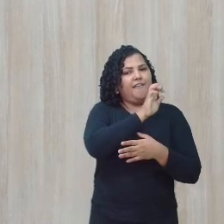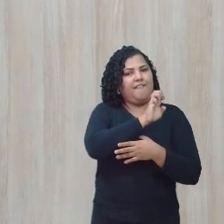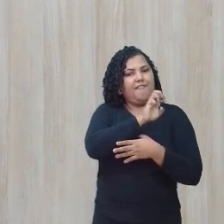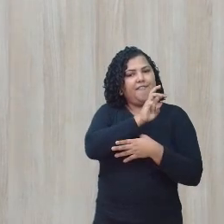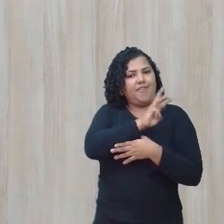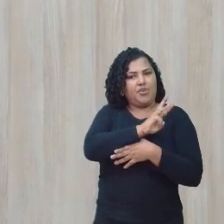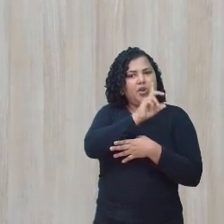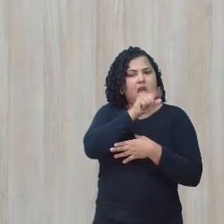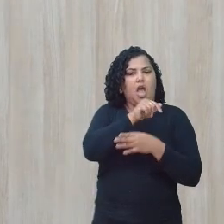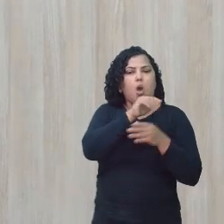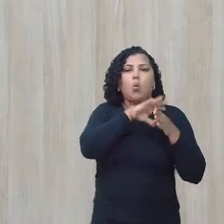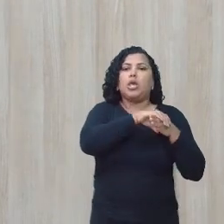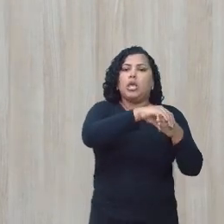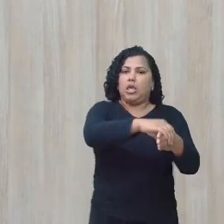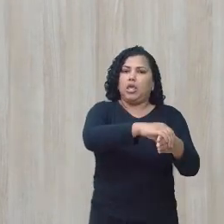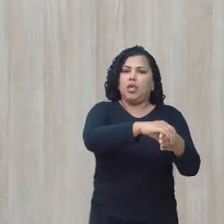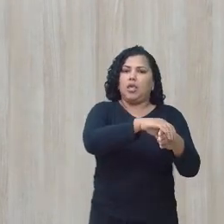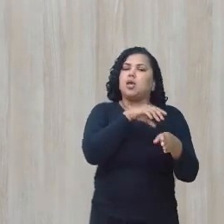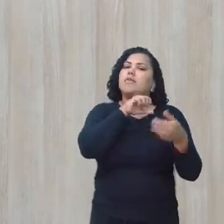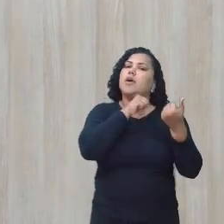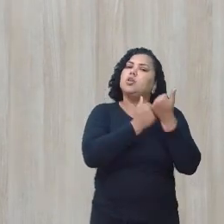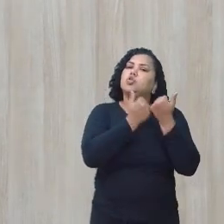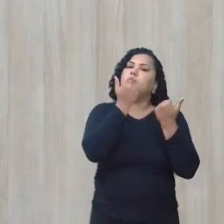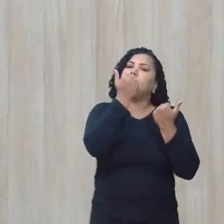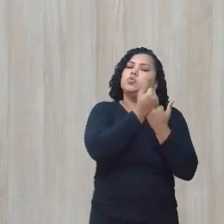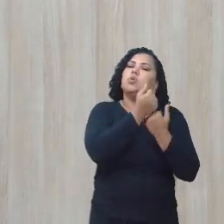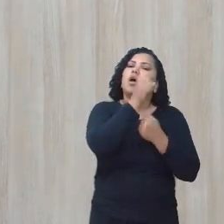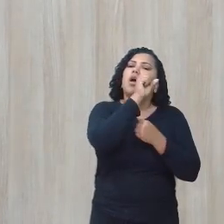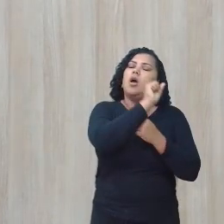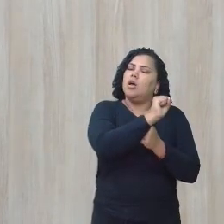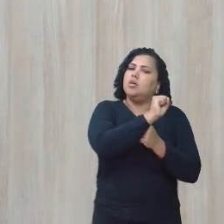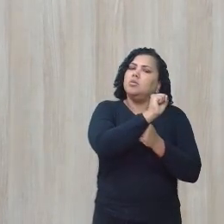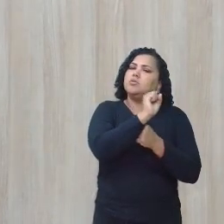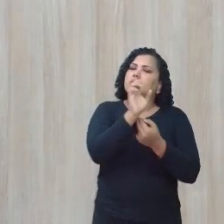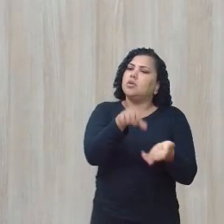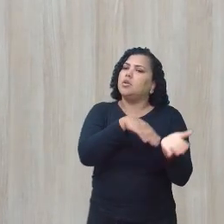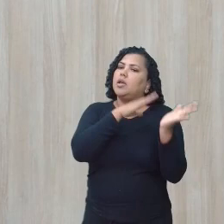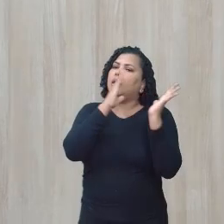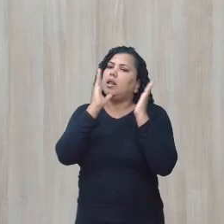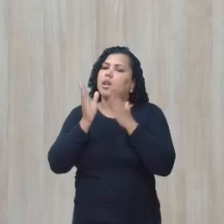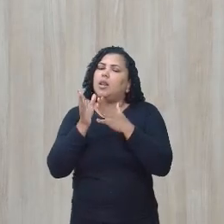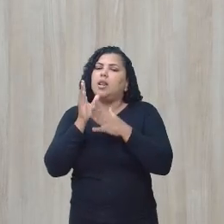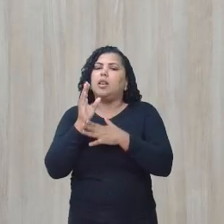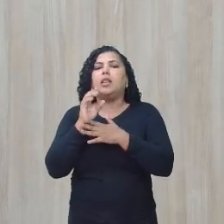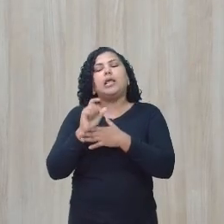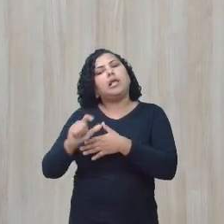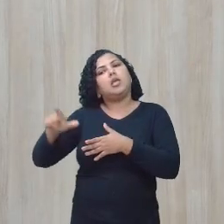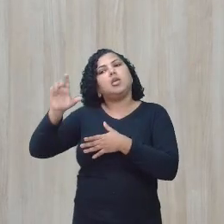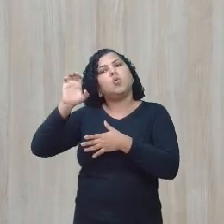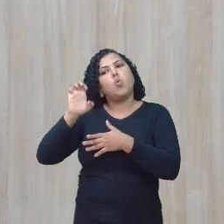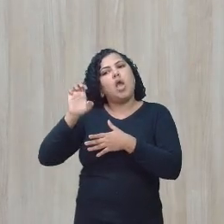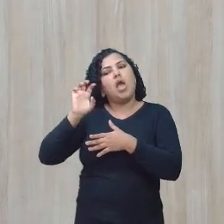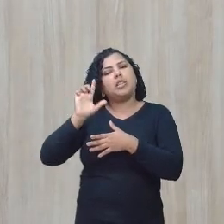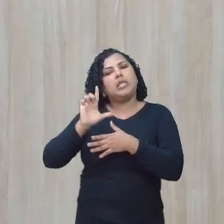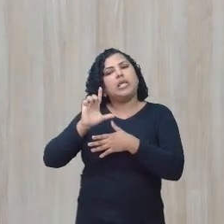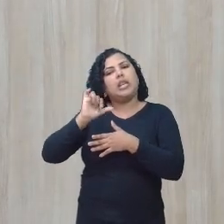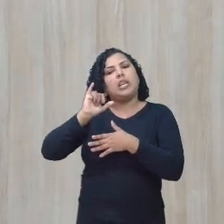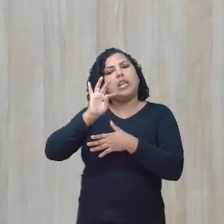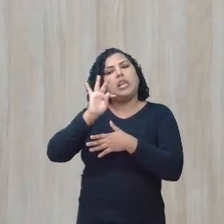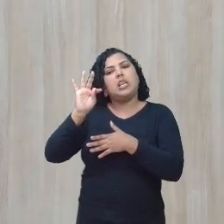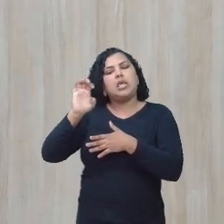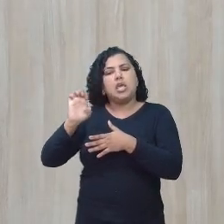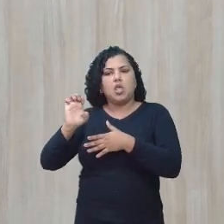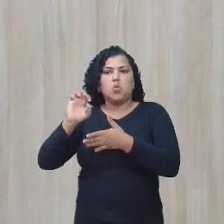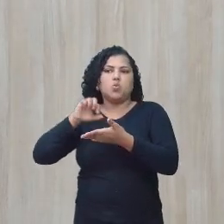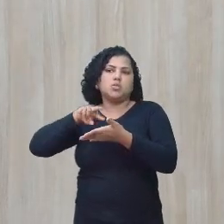guia aqui, ó. Para você não confundir few com little, o W é uma letra diferente. Então, poucos ou poucas em inglês vai